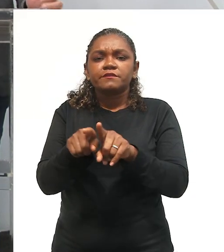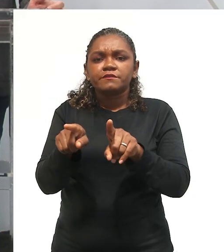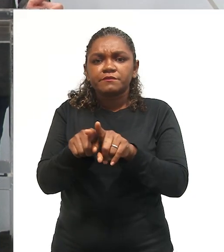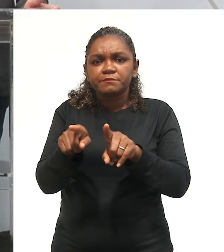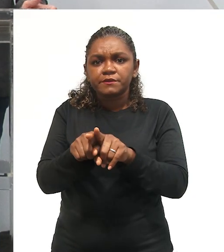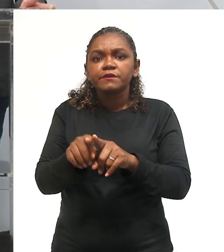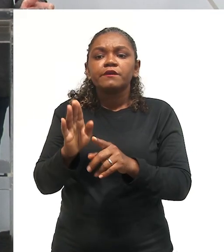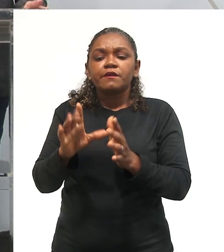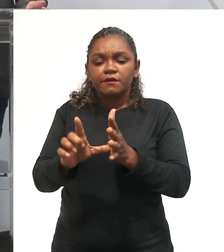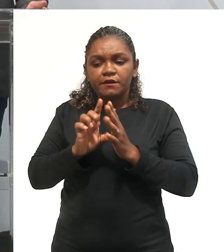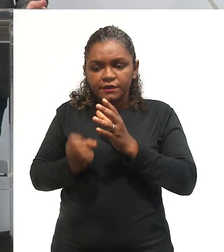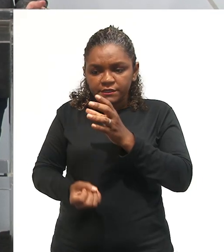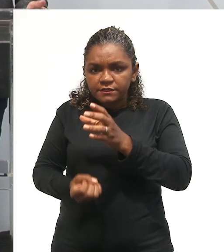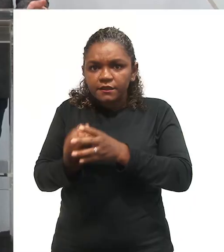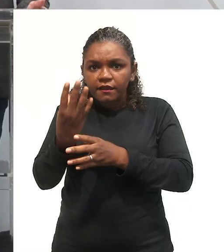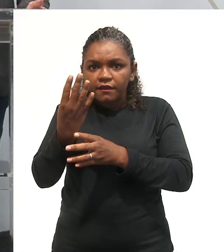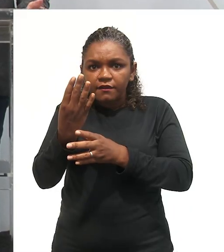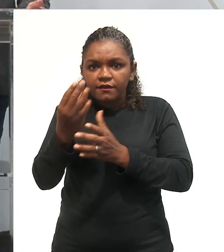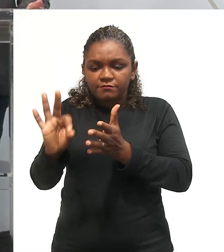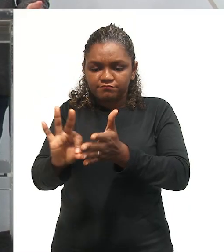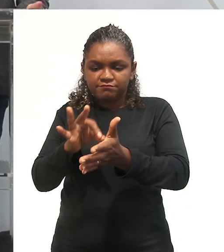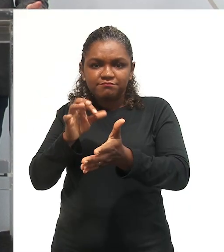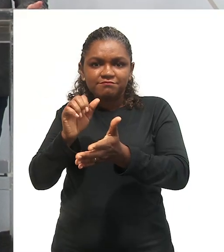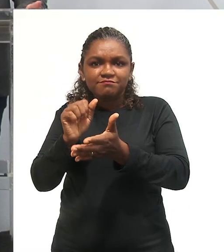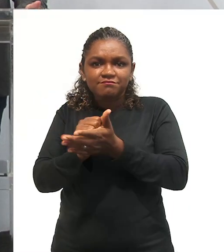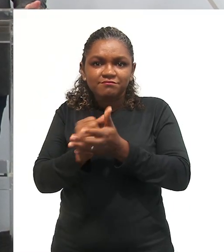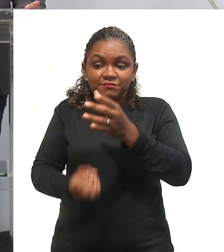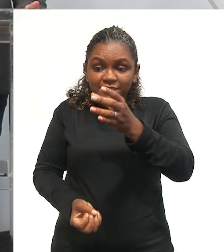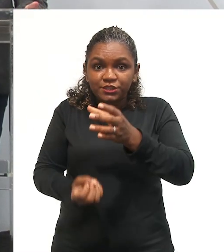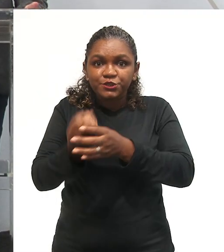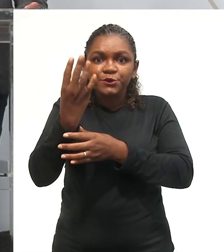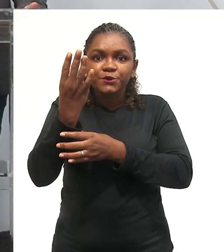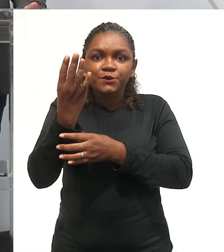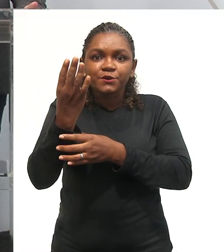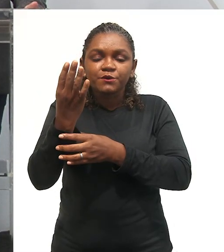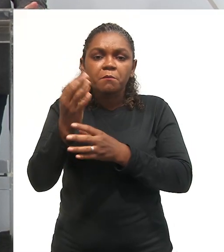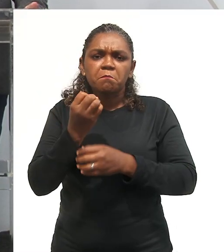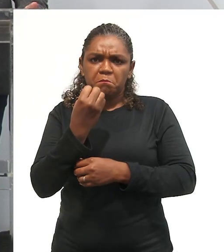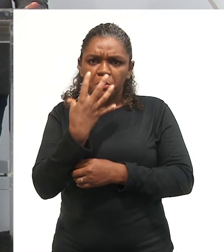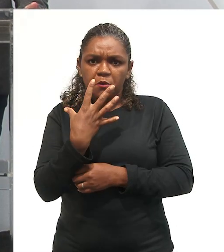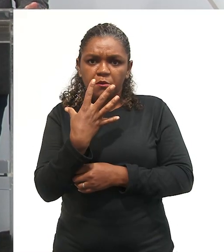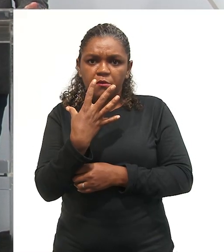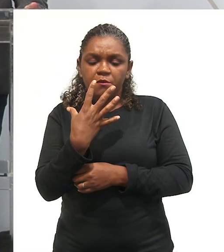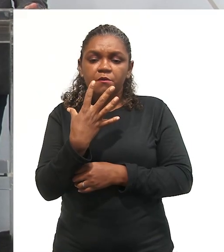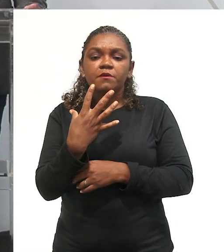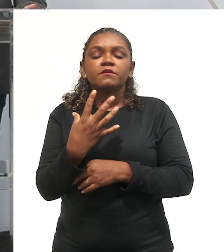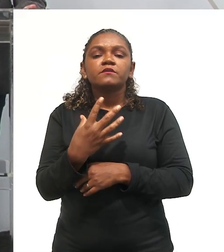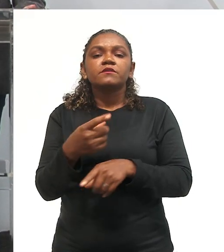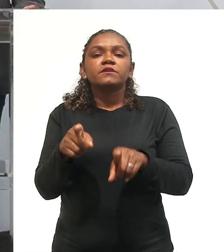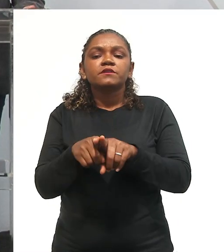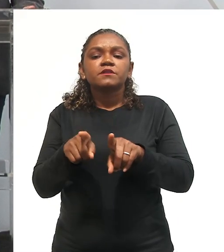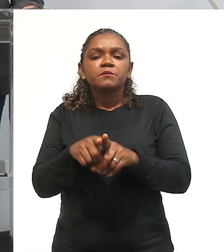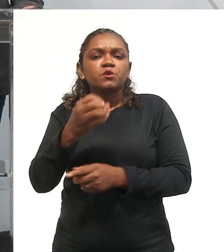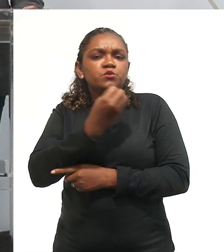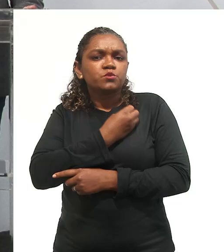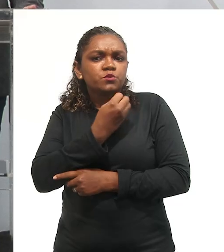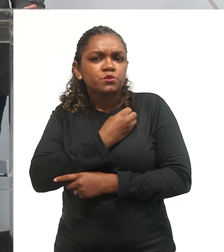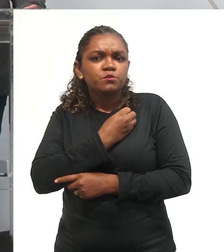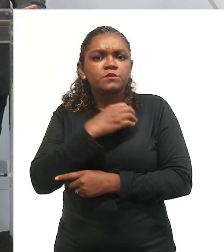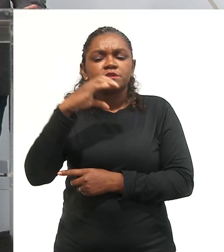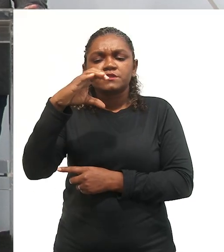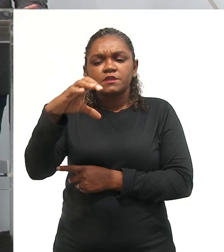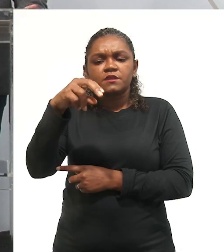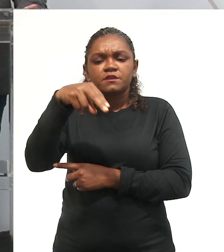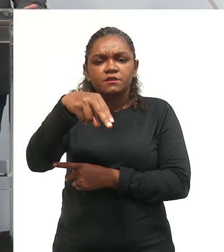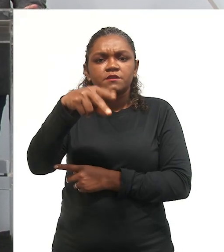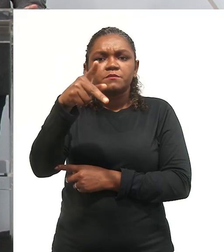ela é registrada perante a junta comercial. Falamos do nascimento da empresa, a criação, o número do seu